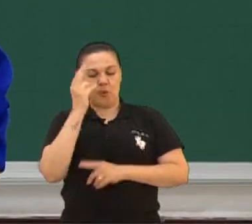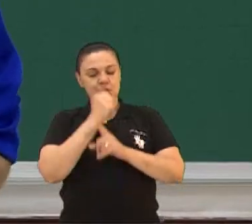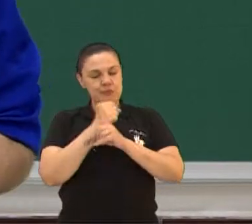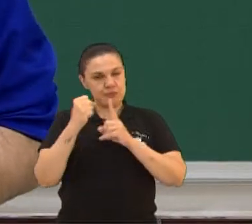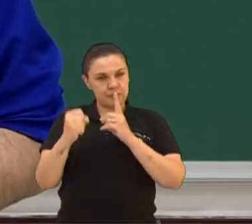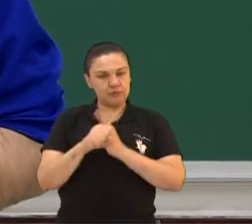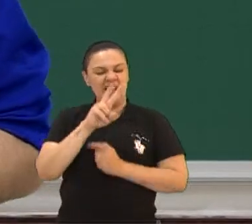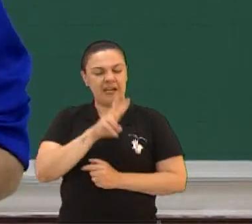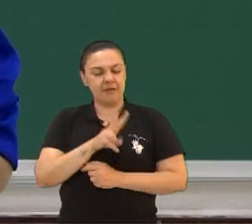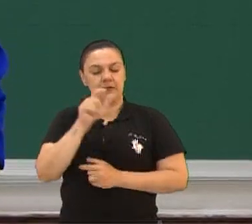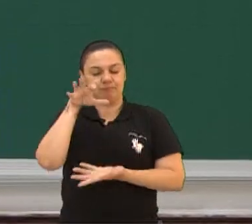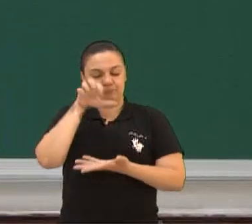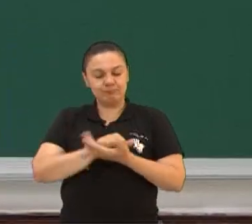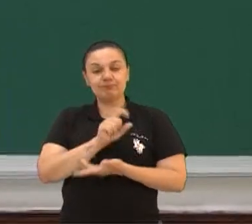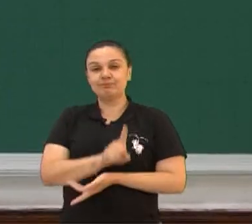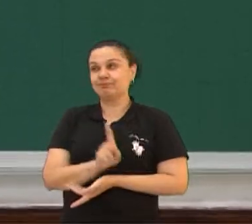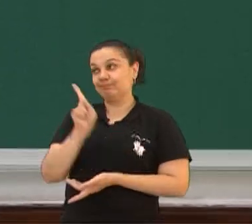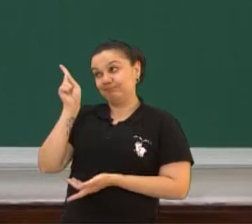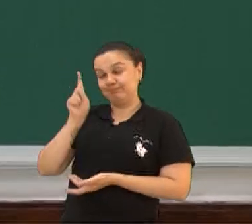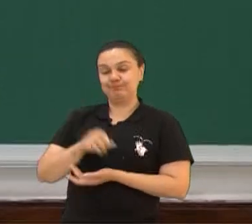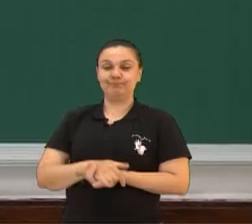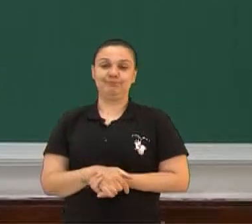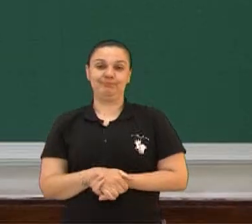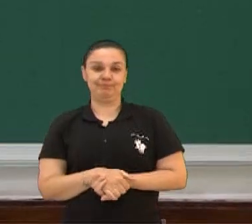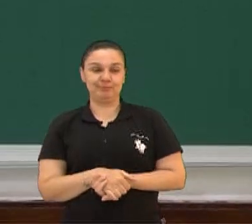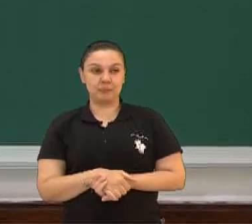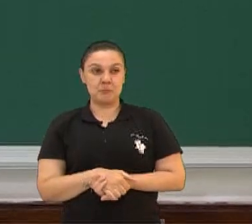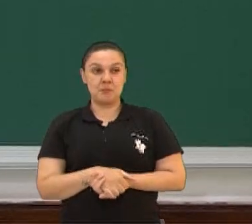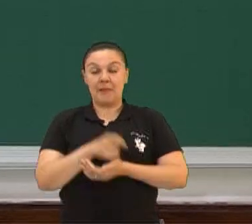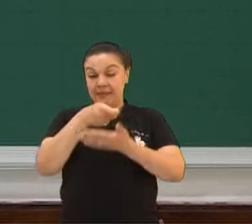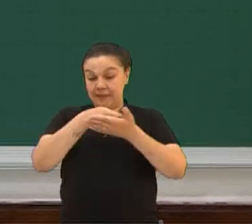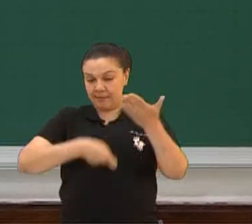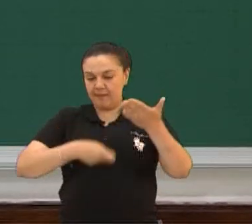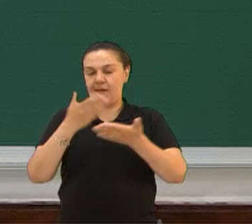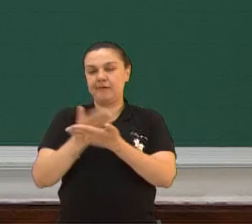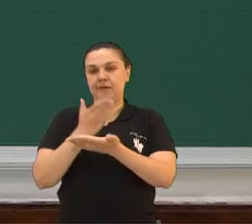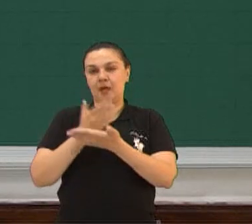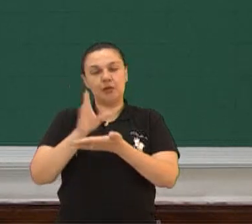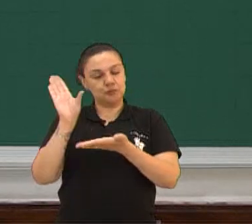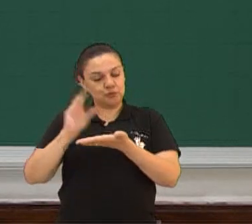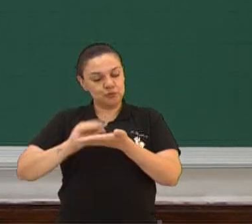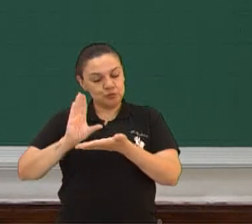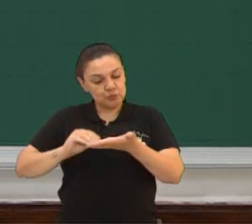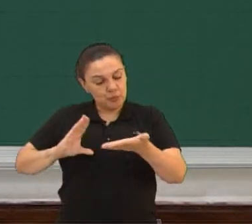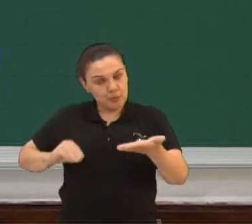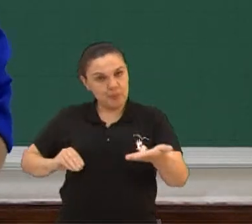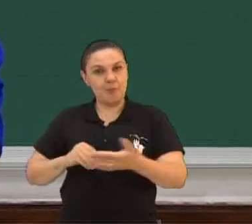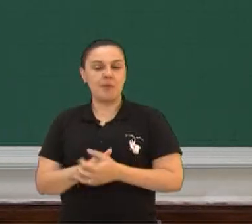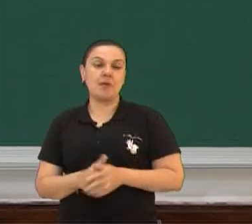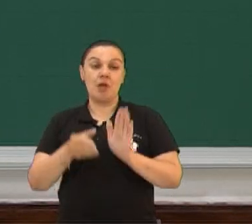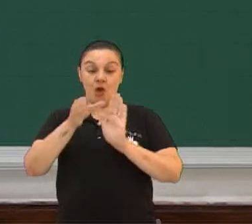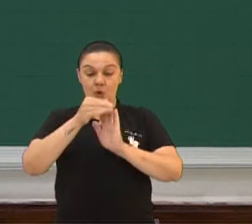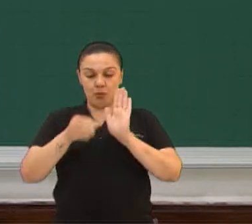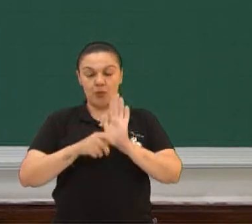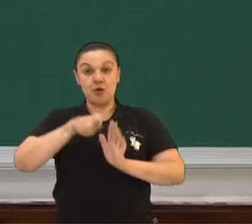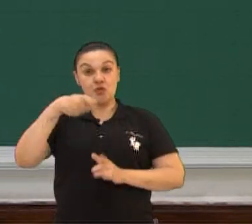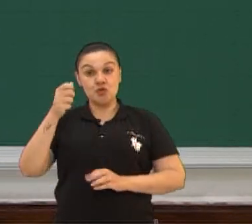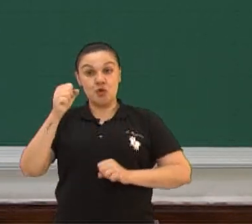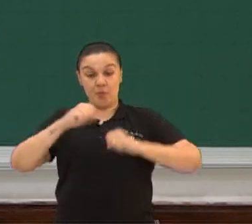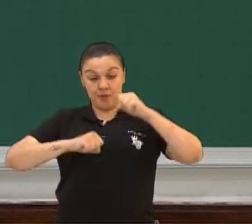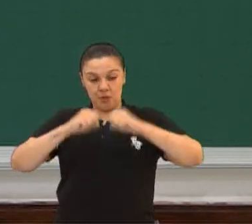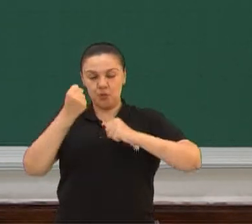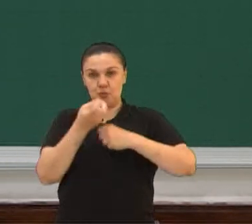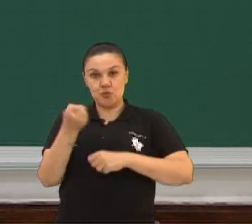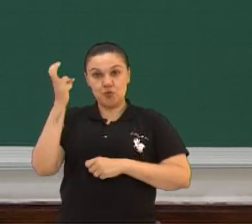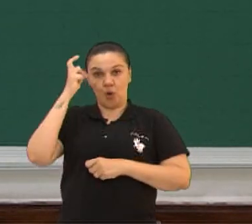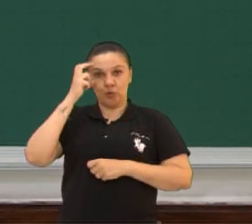muito provável que caia a Escola de Frankfurt, tá? Então, pega aí o seu caderno, faz algumas anotações, anota aí o conceito de indústria cultural, de